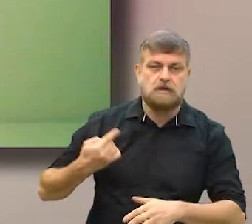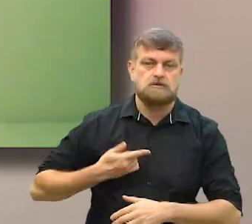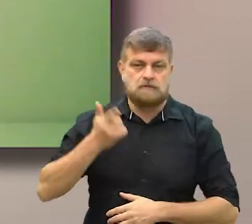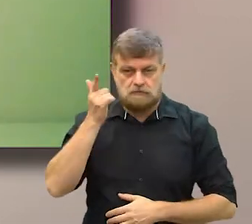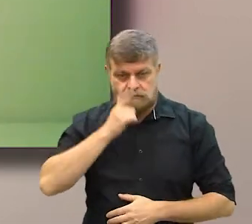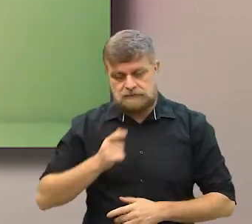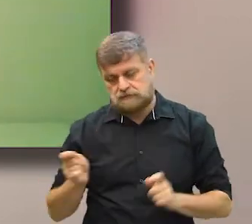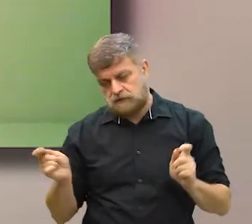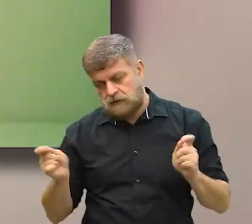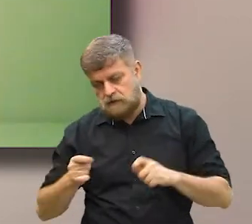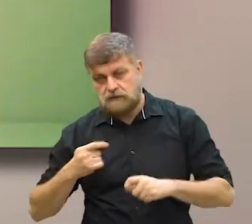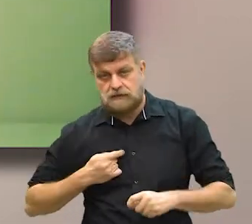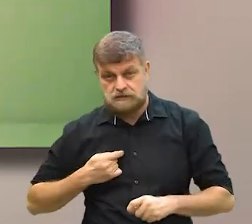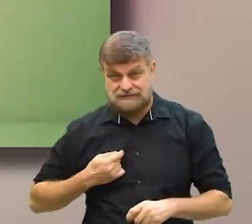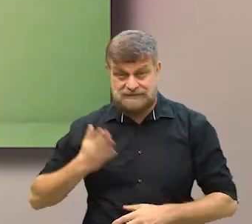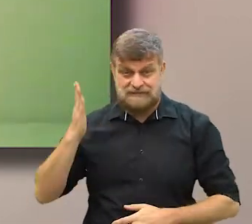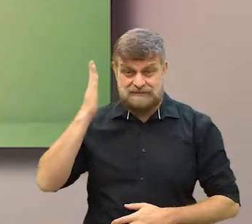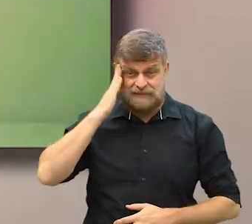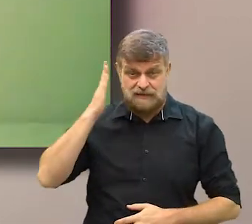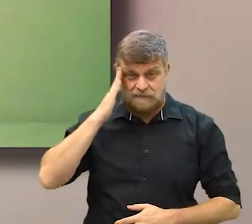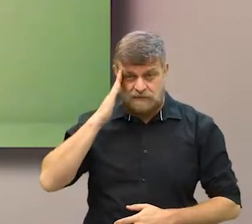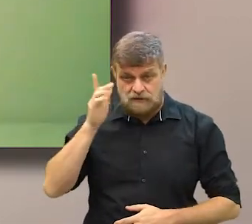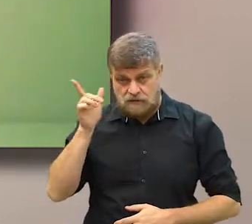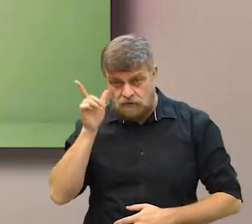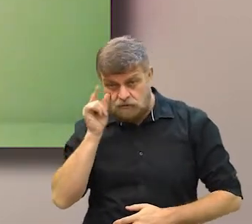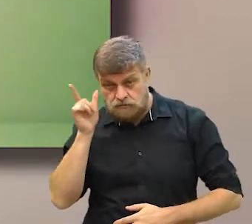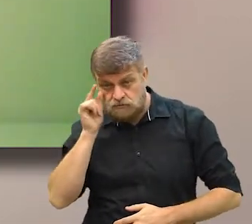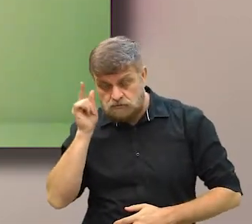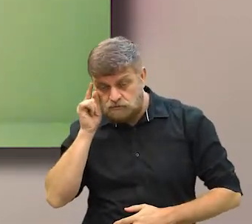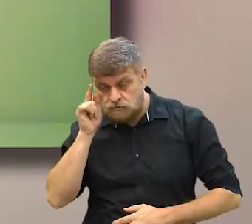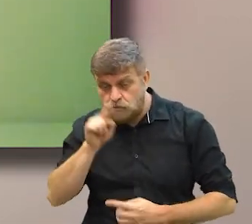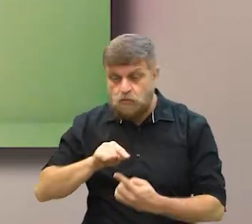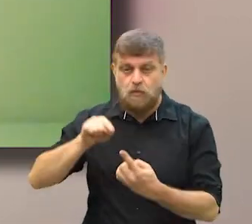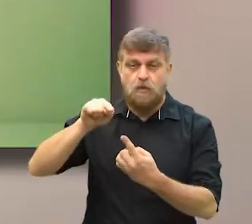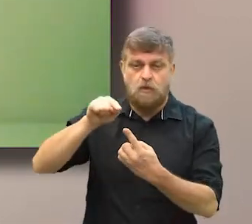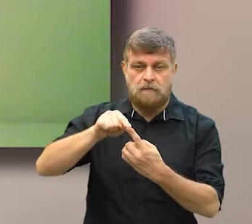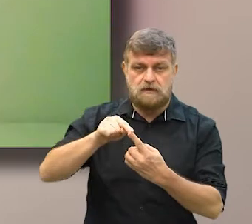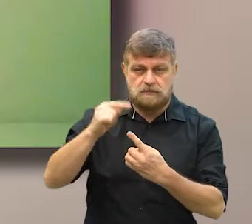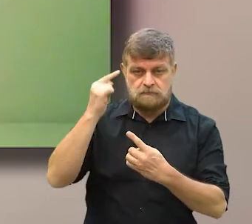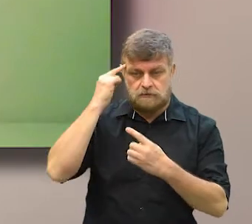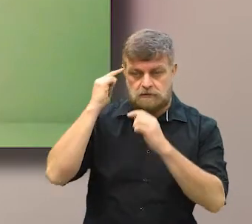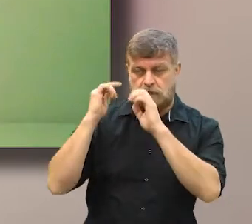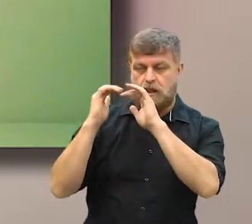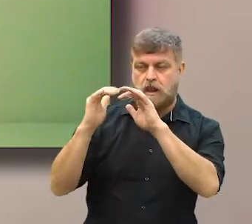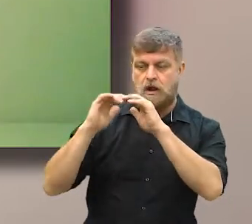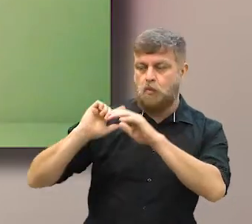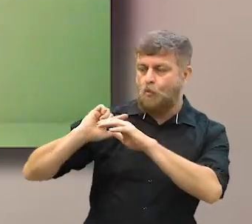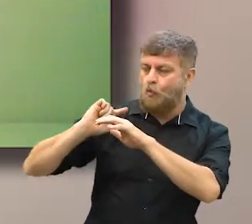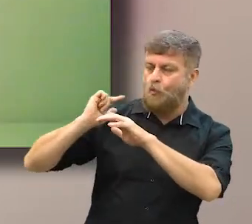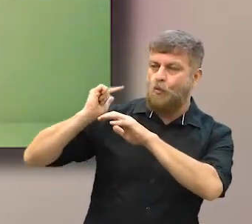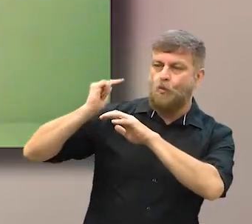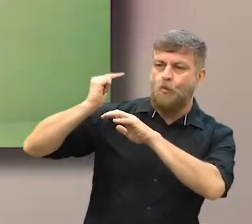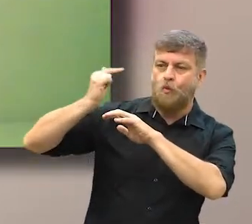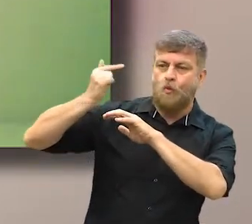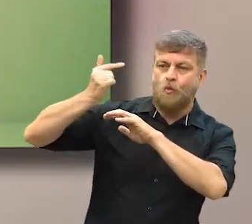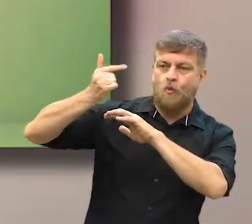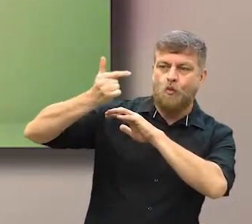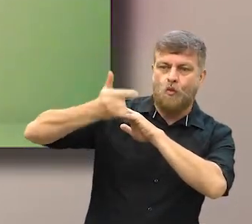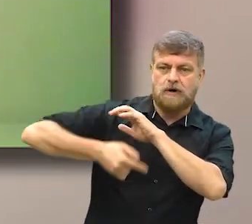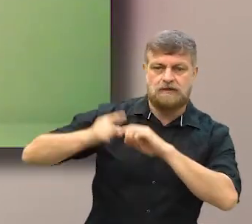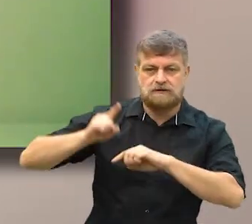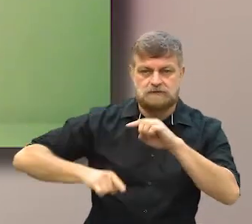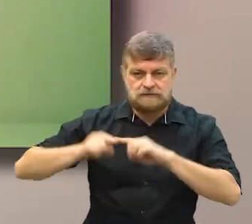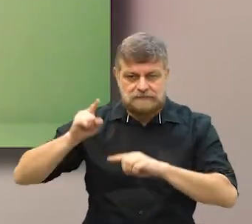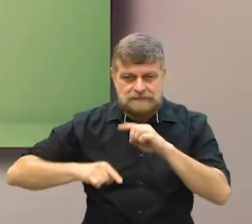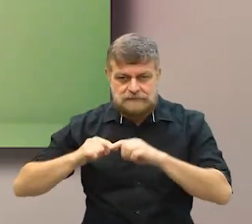consegue agora ter um vislumbre que o sono, na verdade, ele serve para limpar o nosso cérebro de substâncias